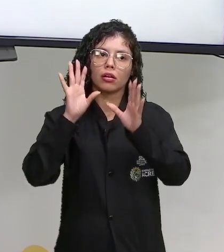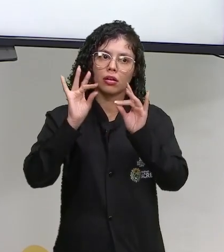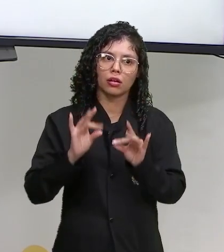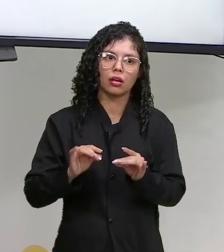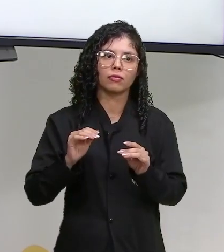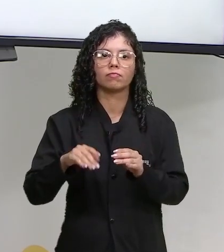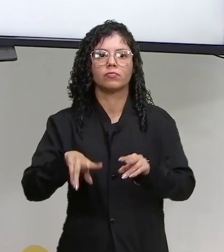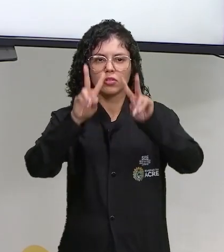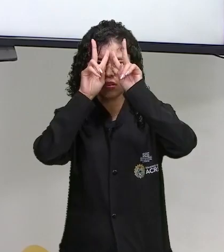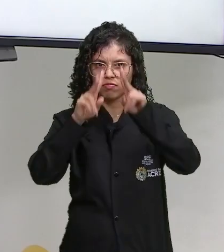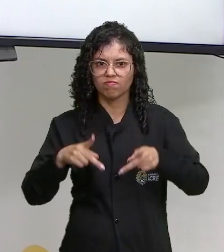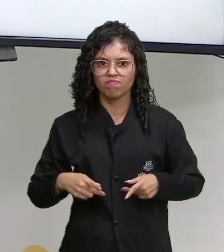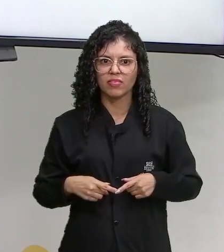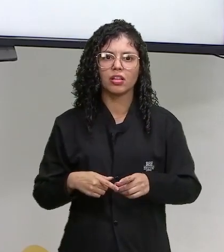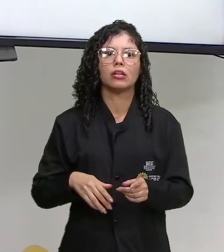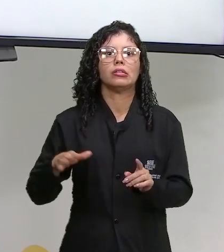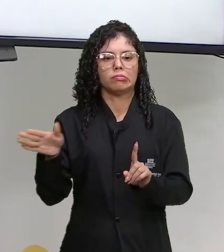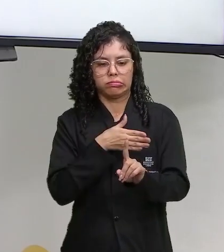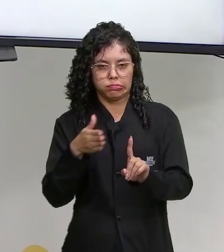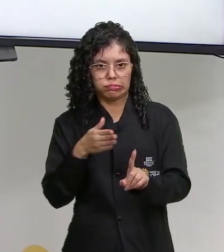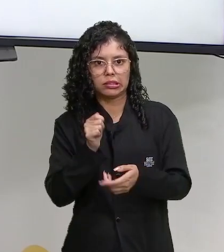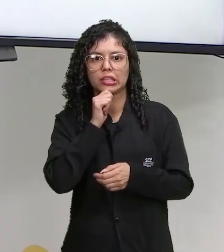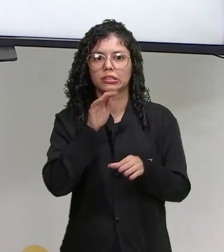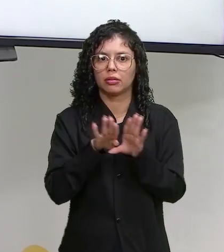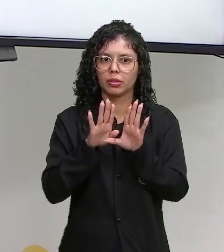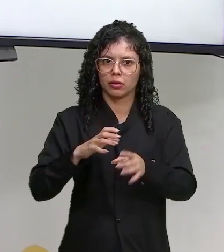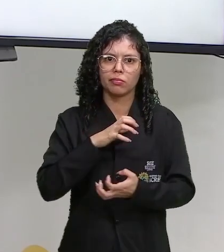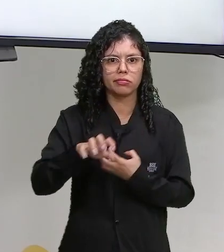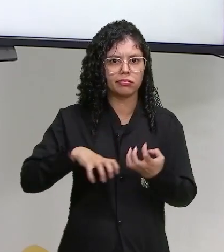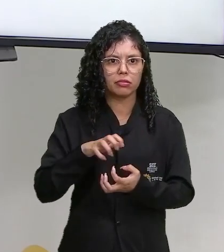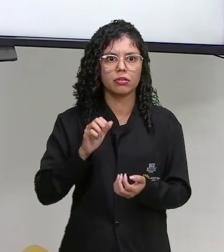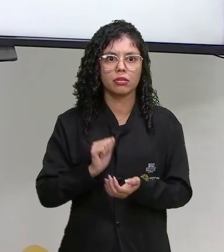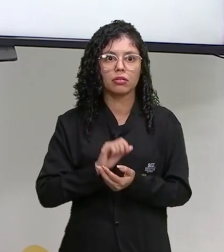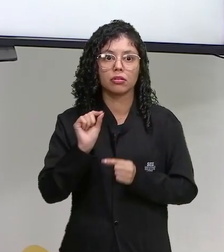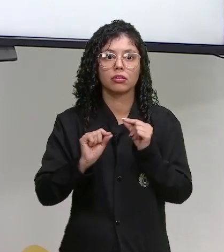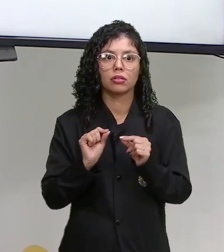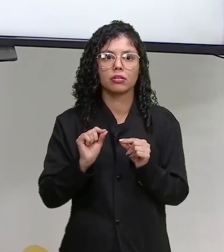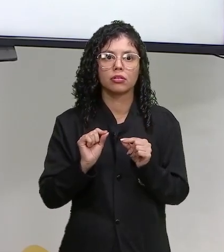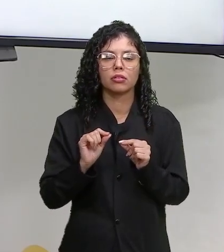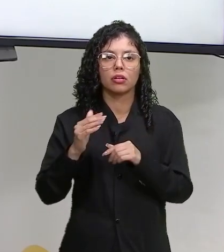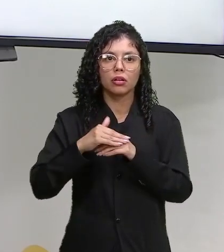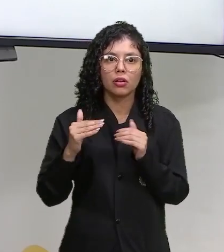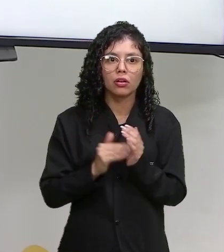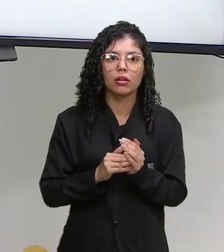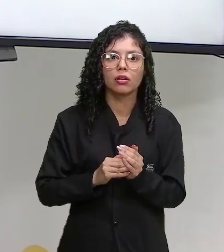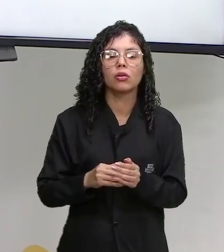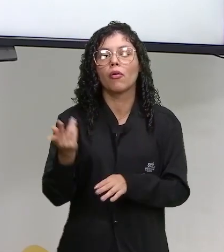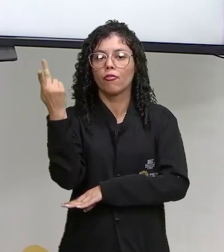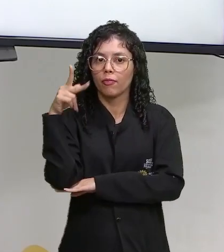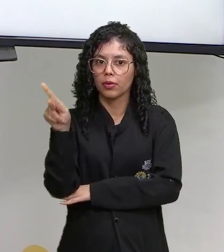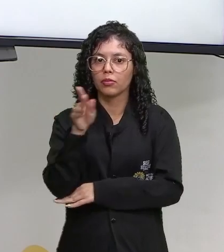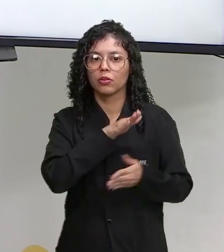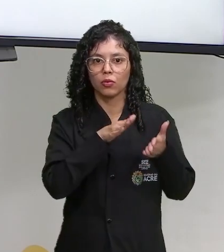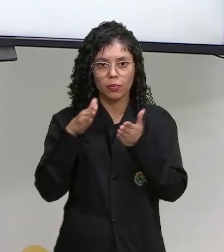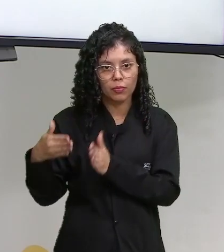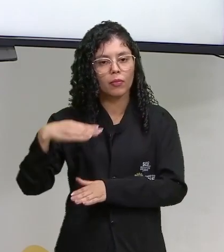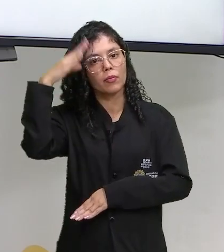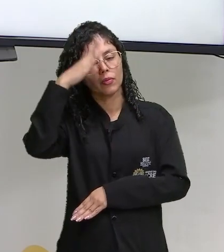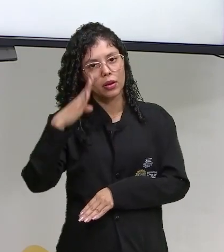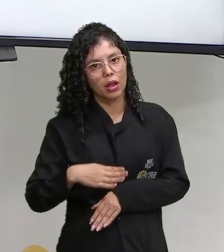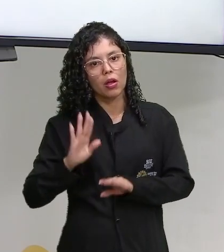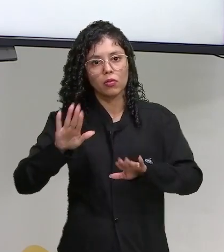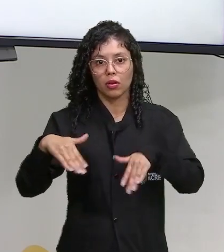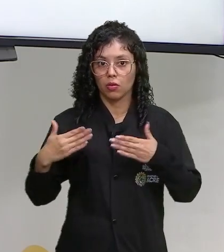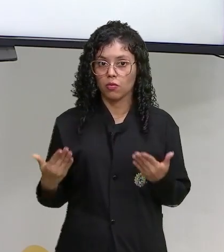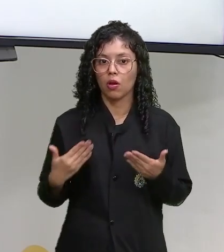forma desumana, recebiam castigos físicos e também se revoltaram. Então, o que a gente tira disso tudo? Foi um período do Brasil na qual a gente